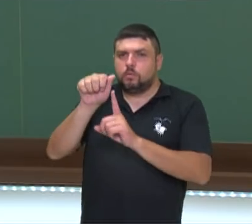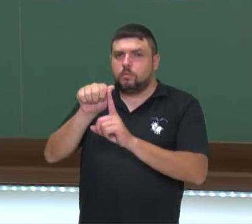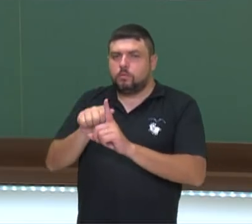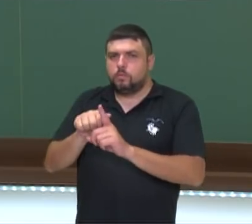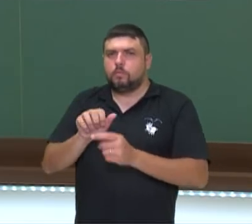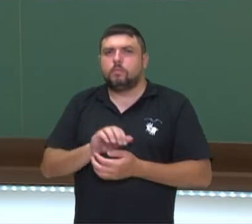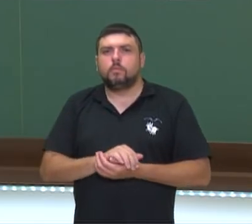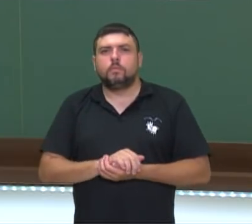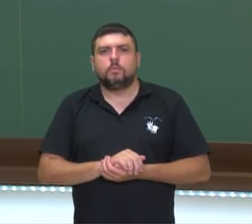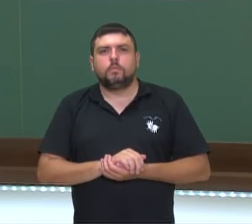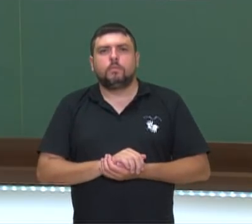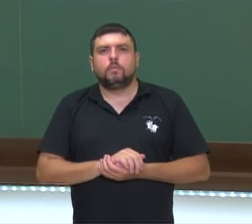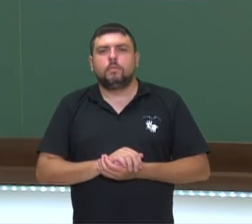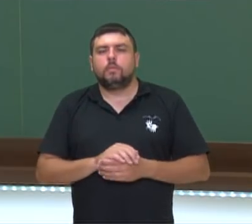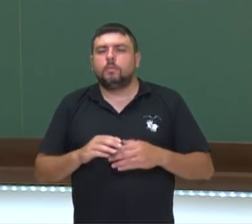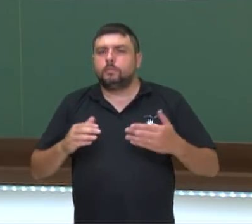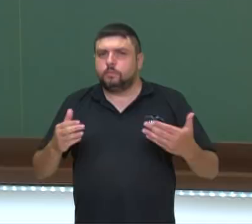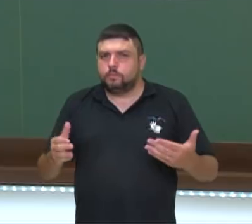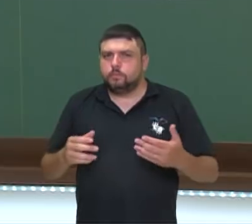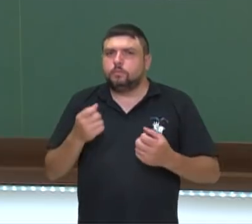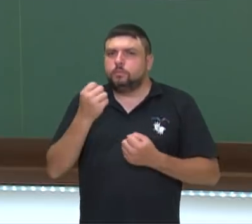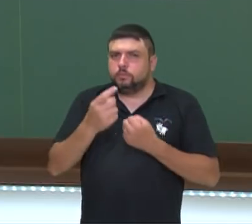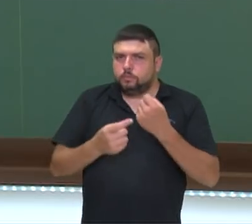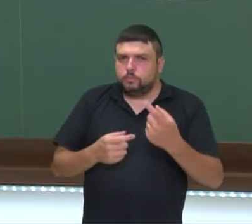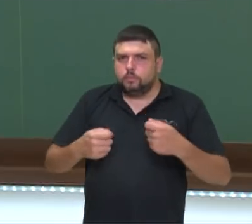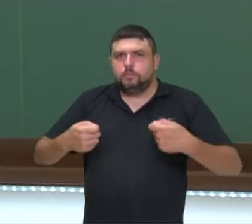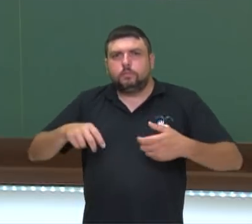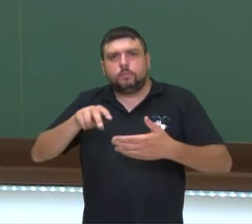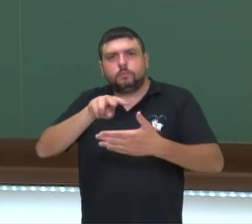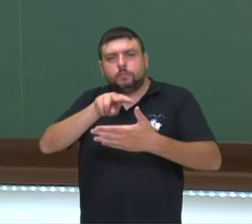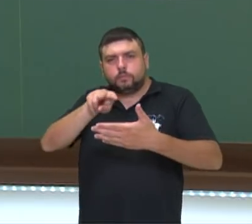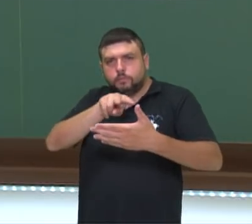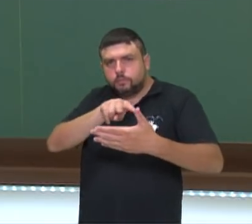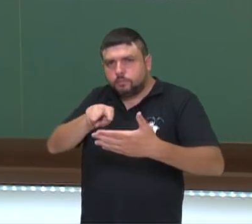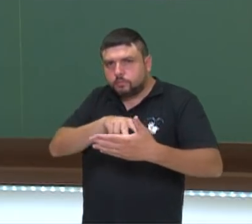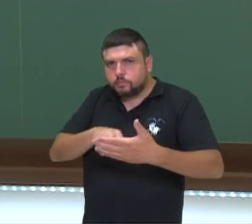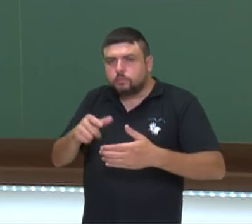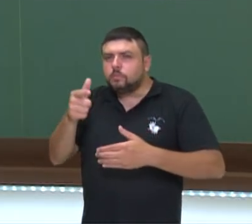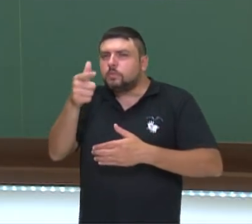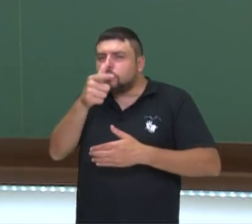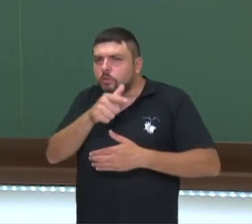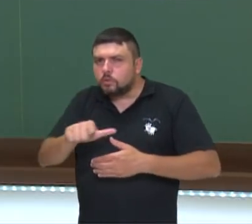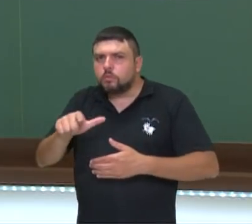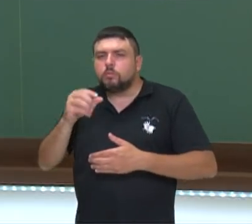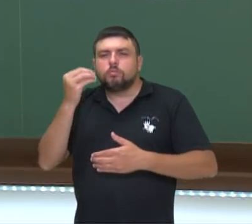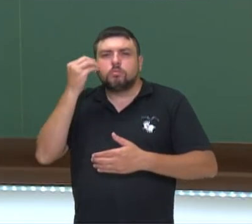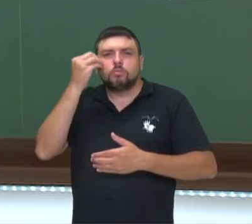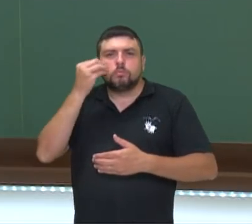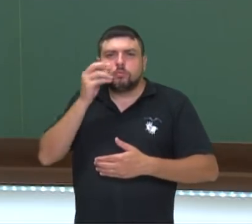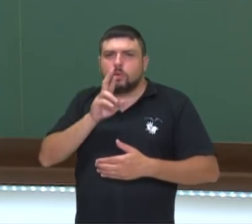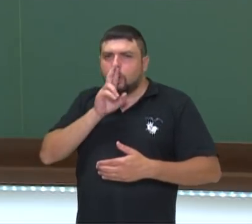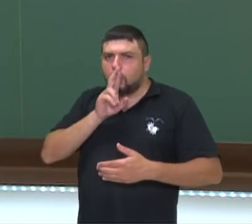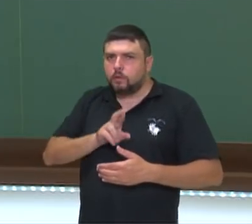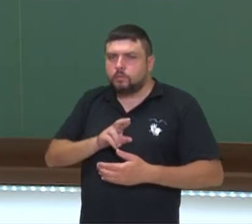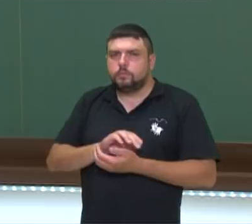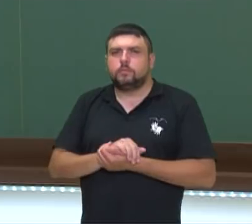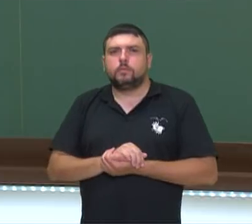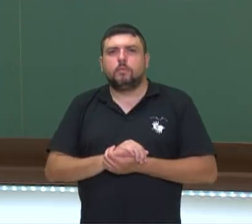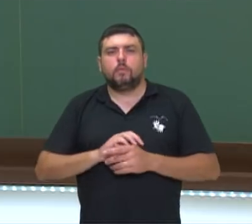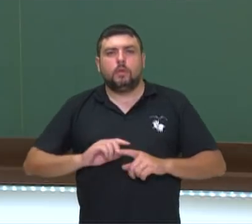que a gente tem que fazer, às vezes ler mais do que uma vez um problema de matemática para a gente poder resolver. Depois a